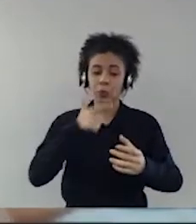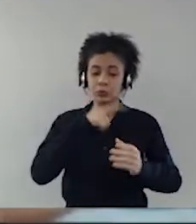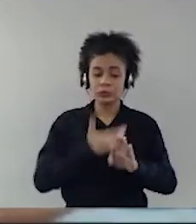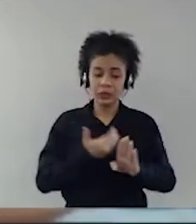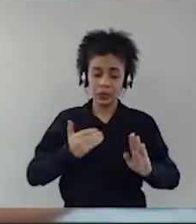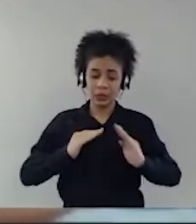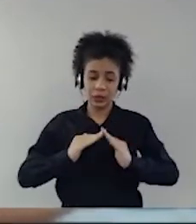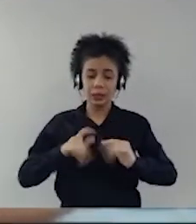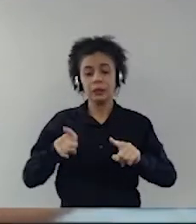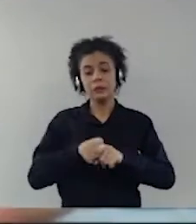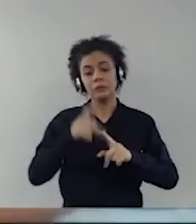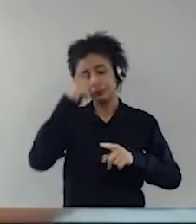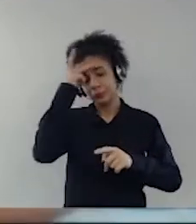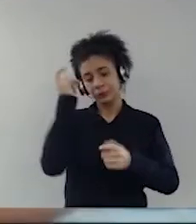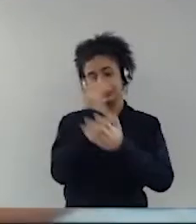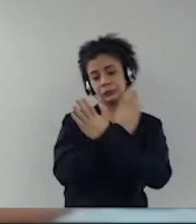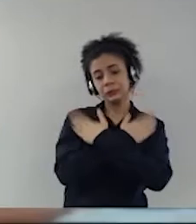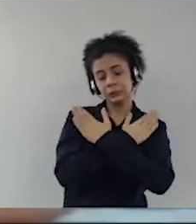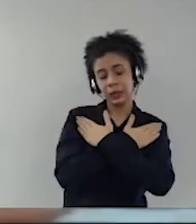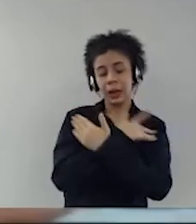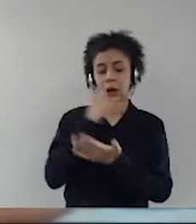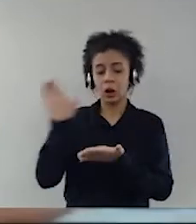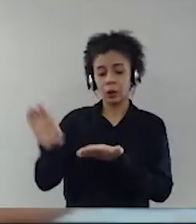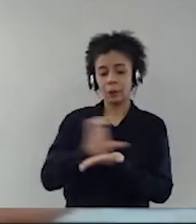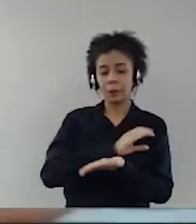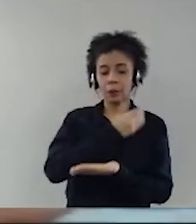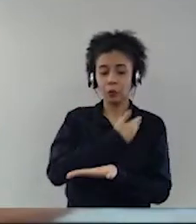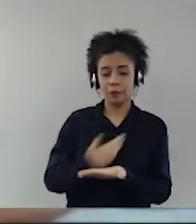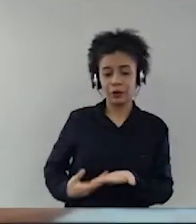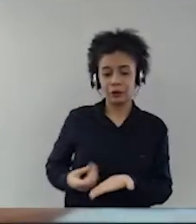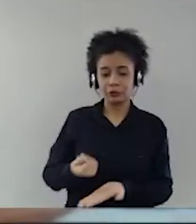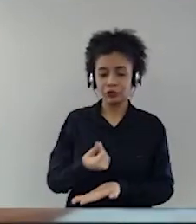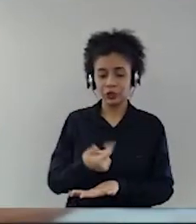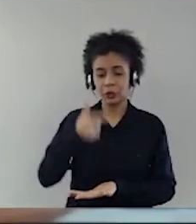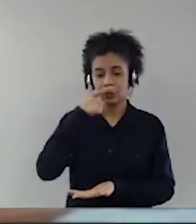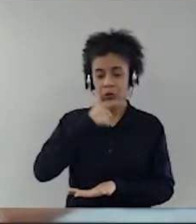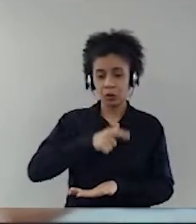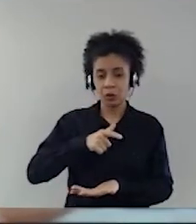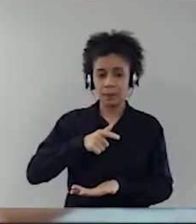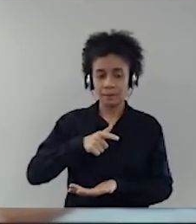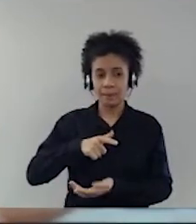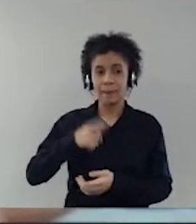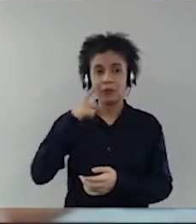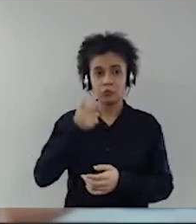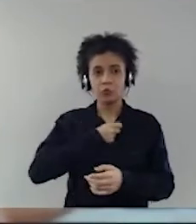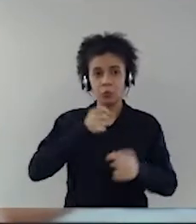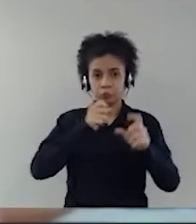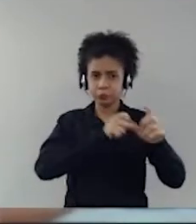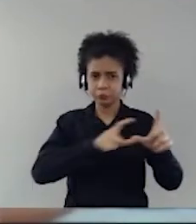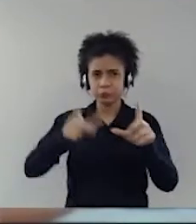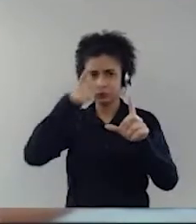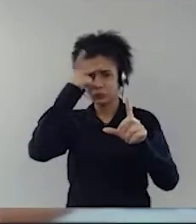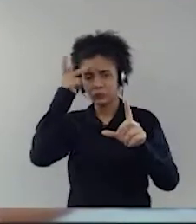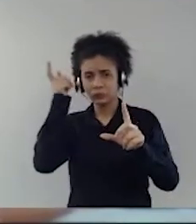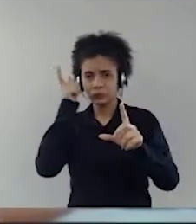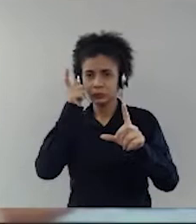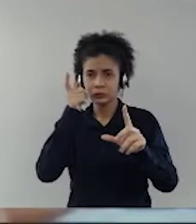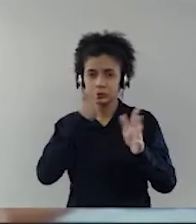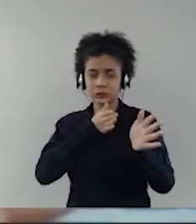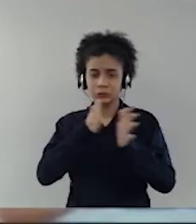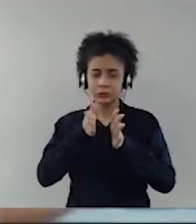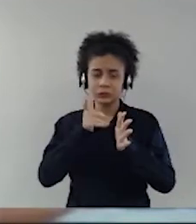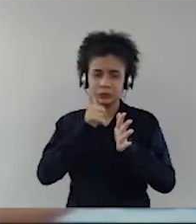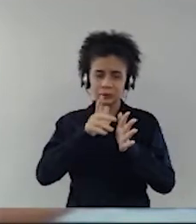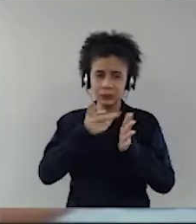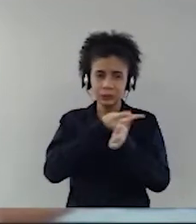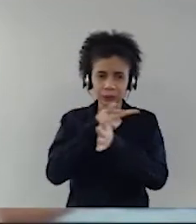perdem os empregos, vem um auxílio emergencial, a gente viu os números na televisão das pessoas que